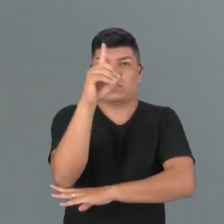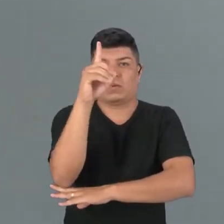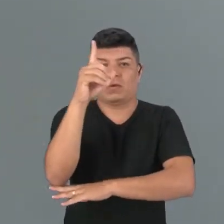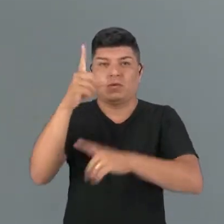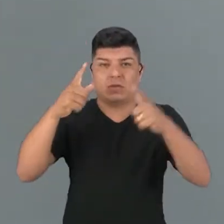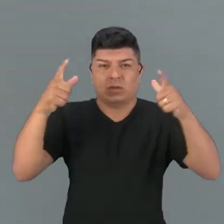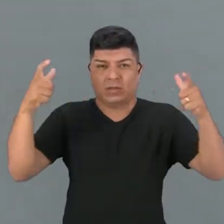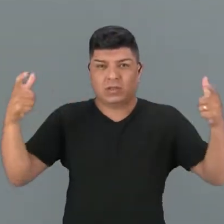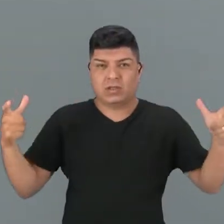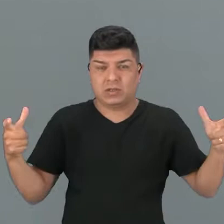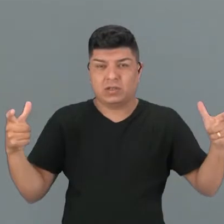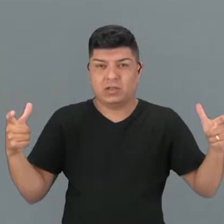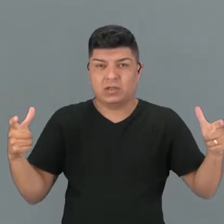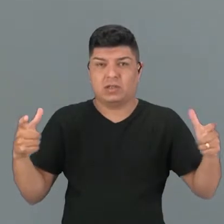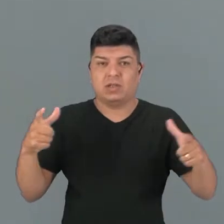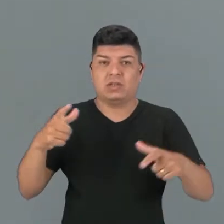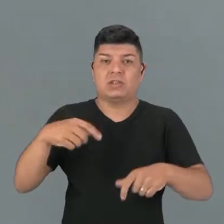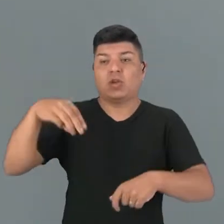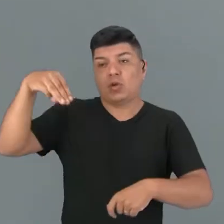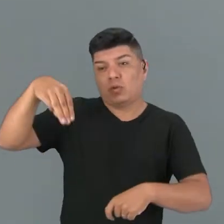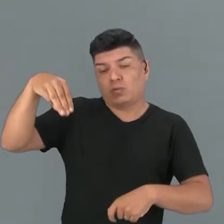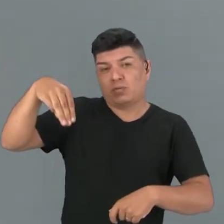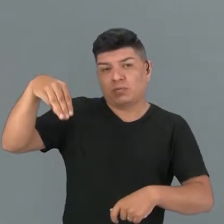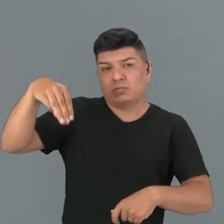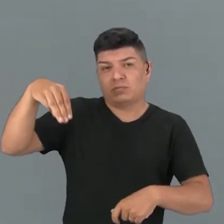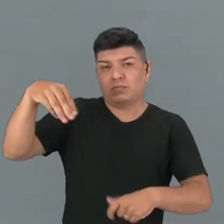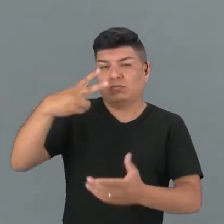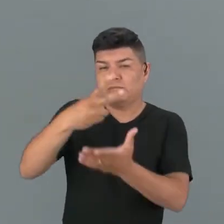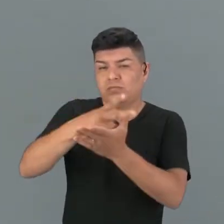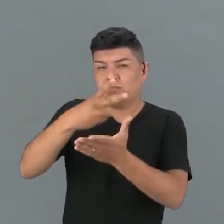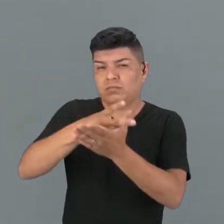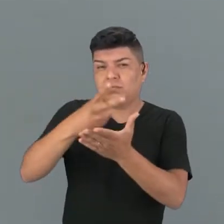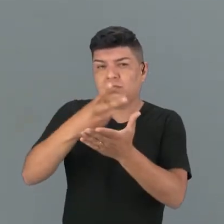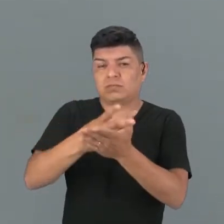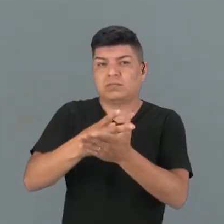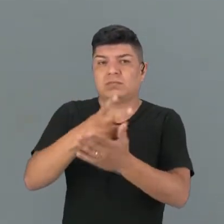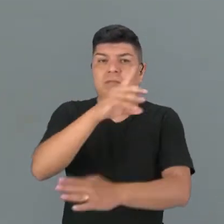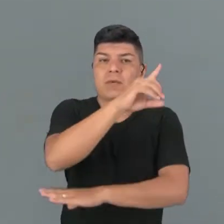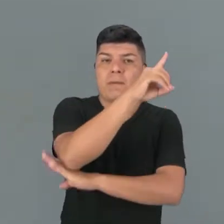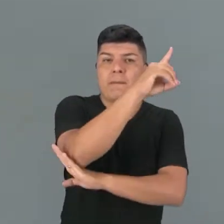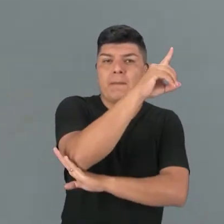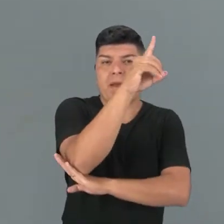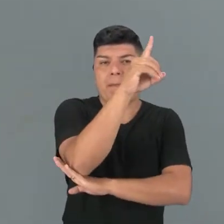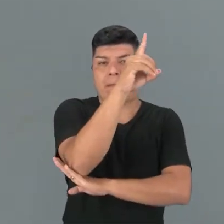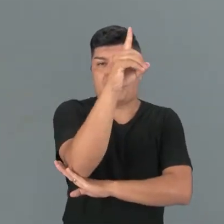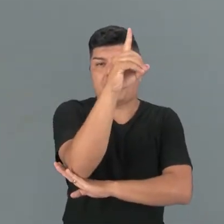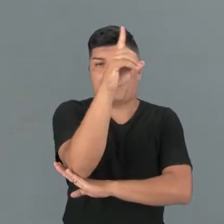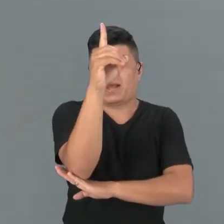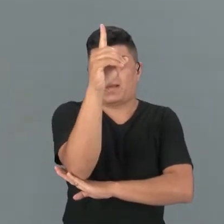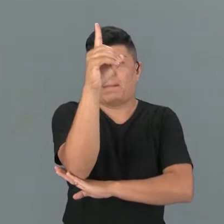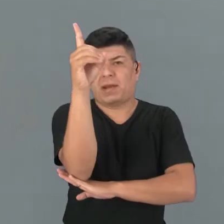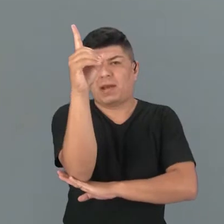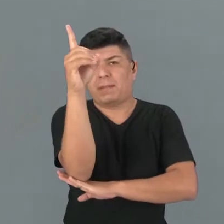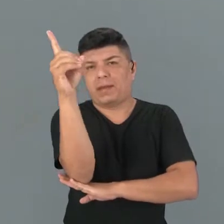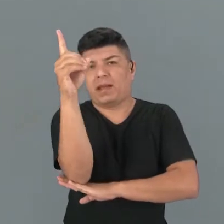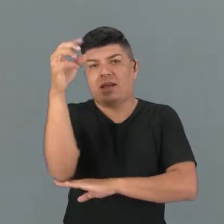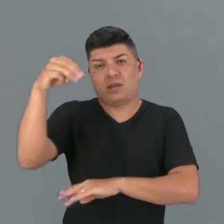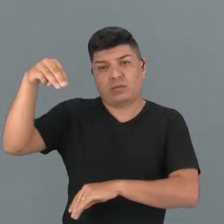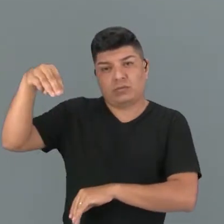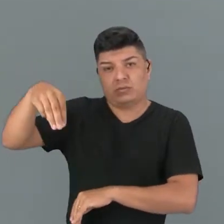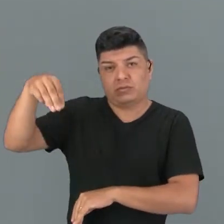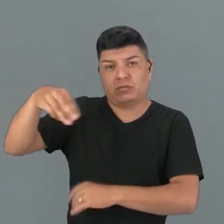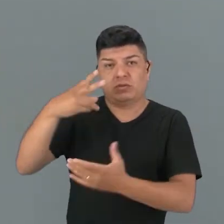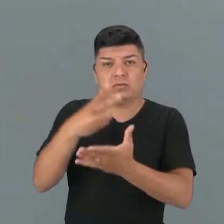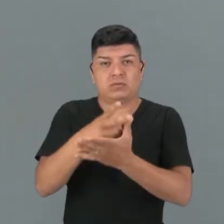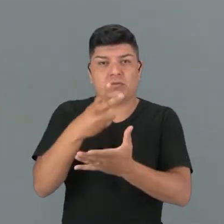grande, ele marca os minutos, tá? Então, cada vez que ele andar aqui, esse ponteiro grande, ele vai estar marcando os minutos. Que minutos são